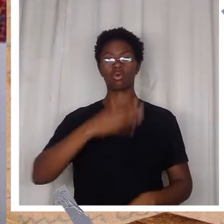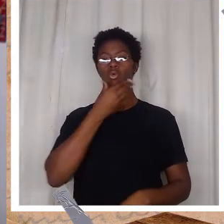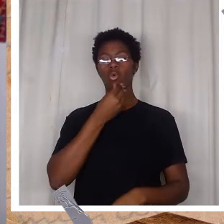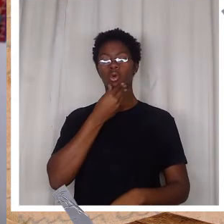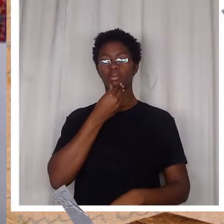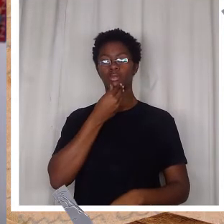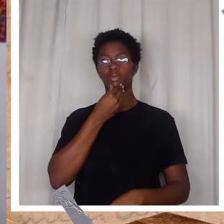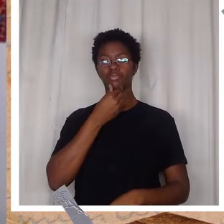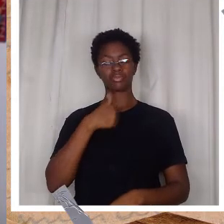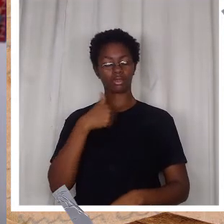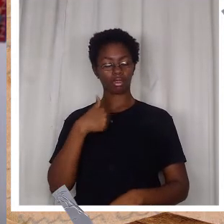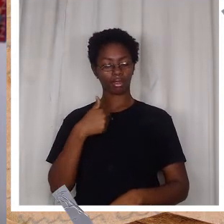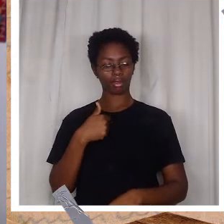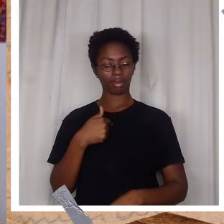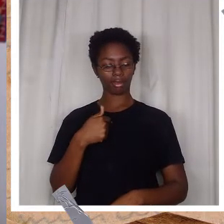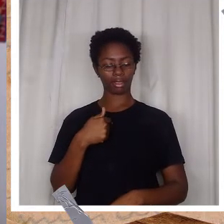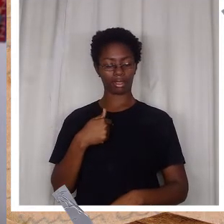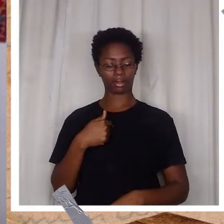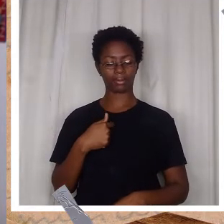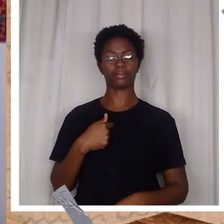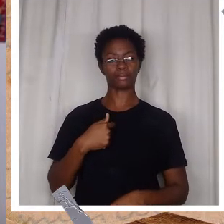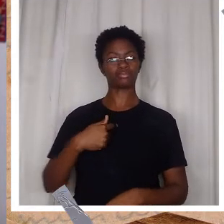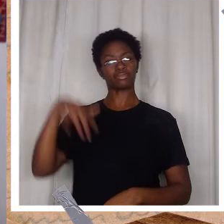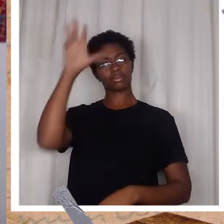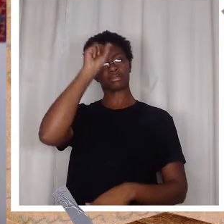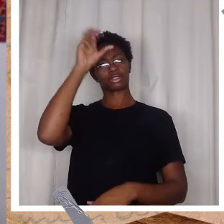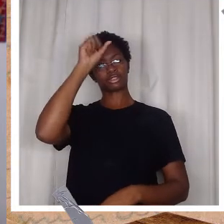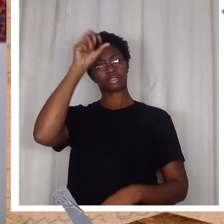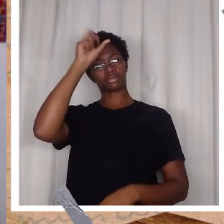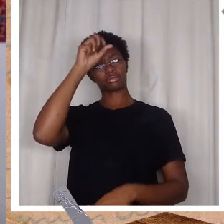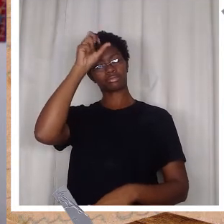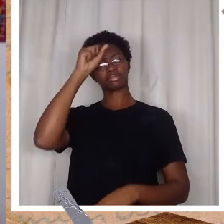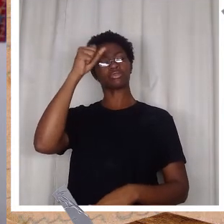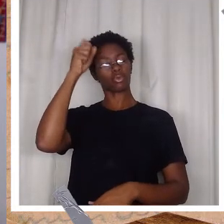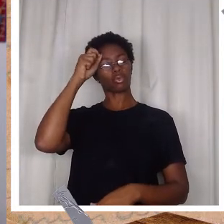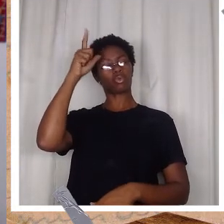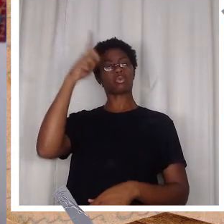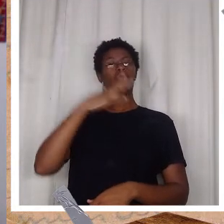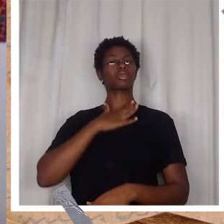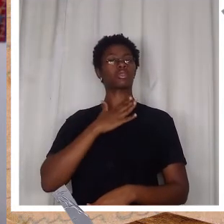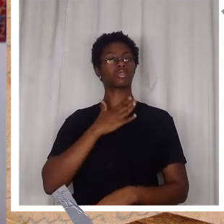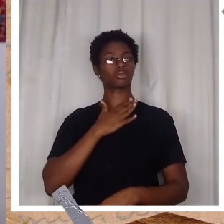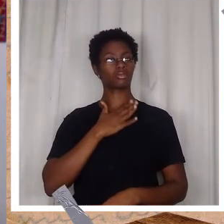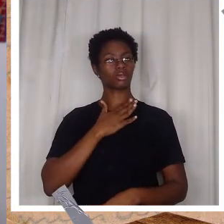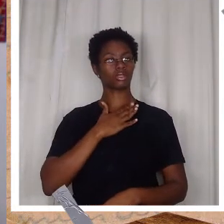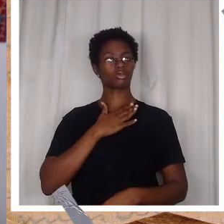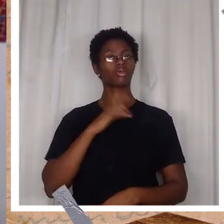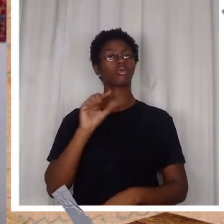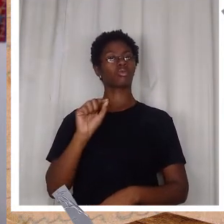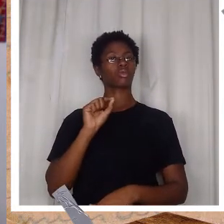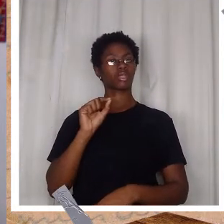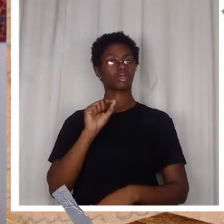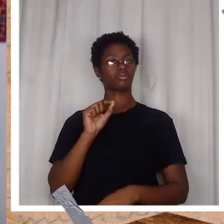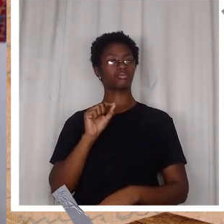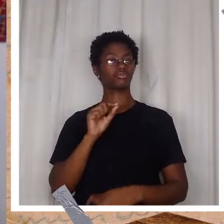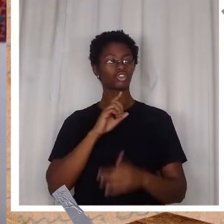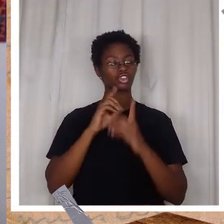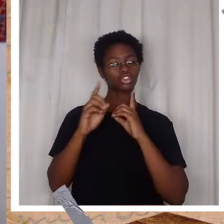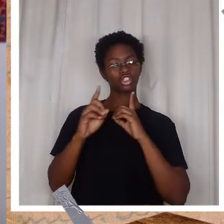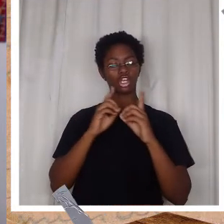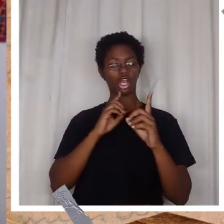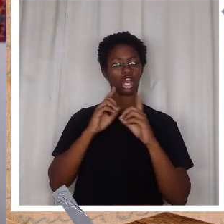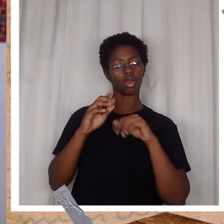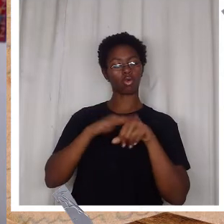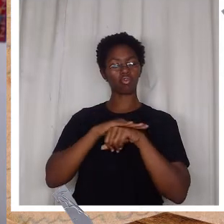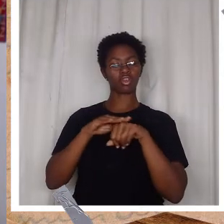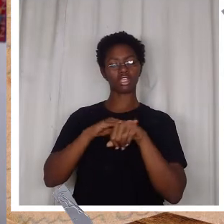o que eu levo assim, como um grande aprendizado, Sabrina, é o diálogo, saber ouvir